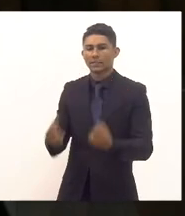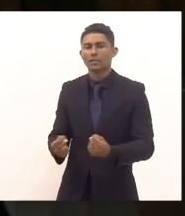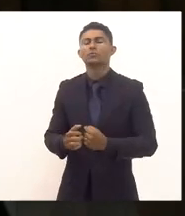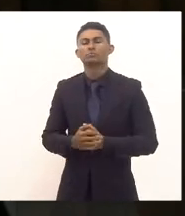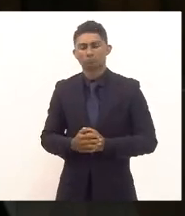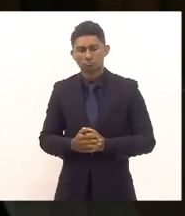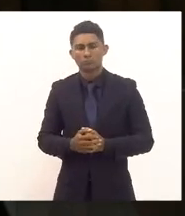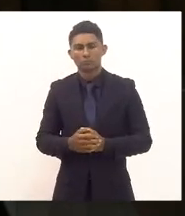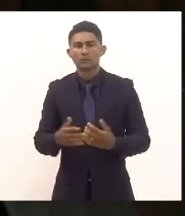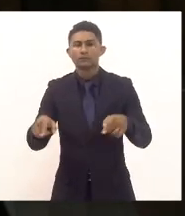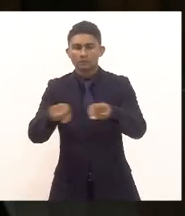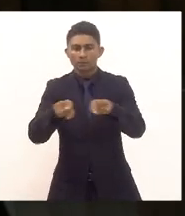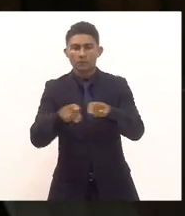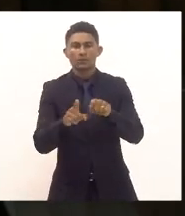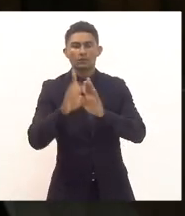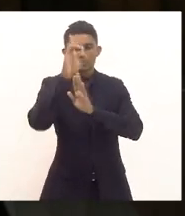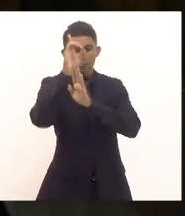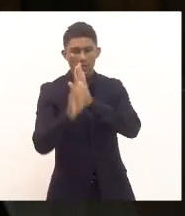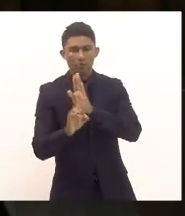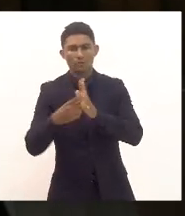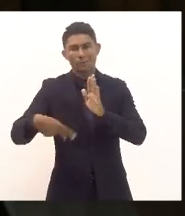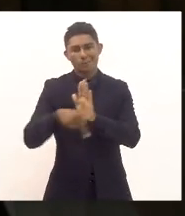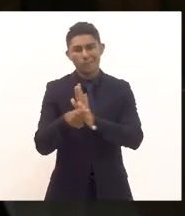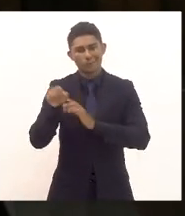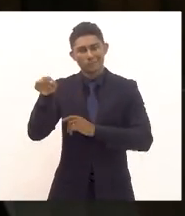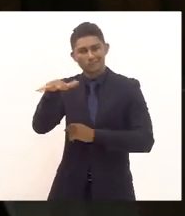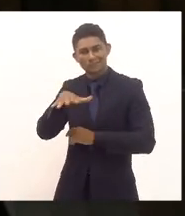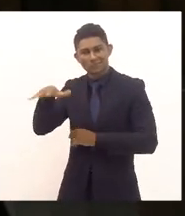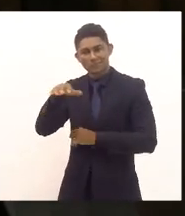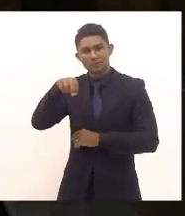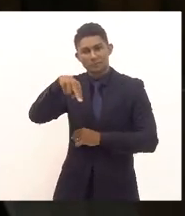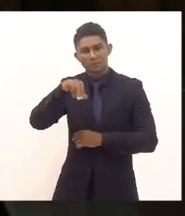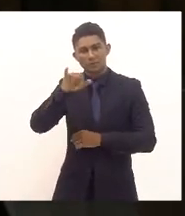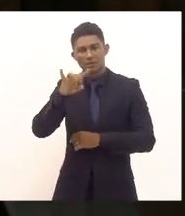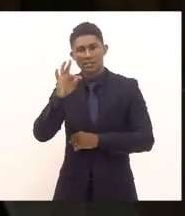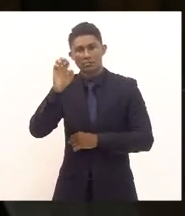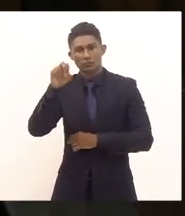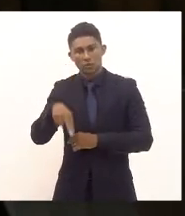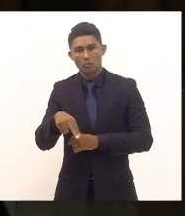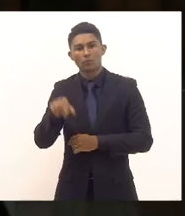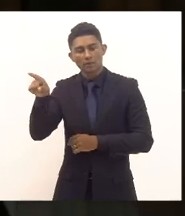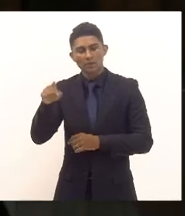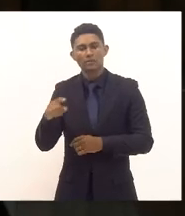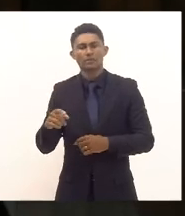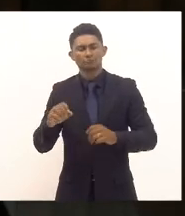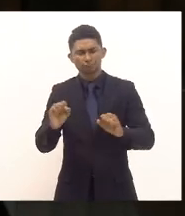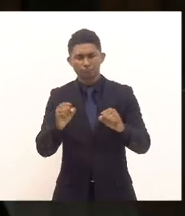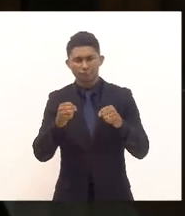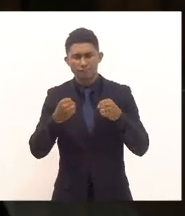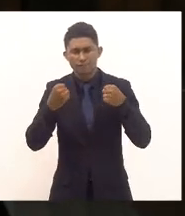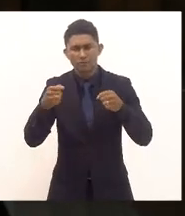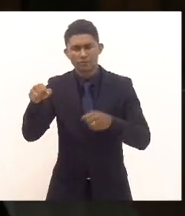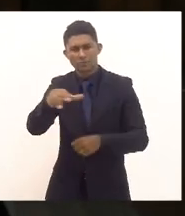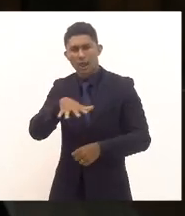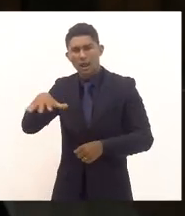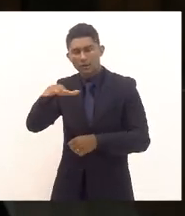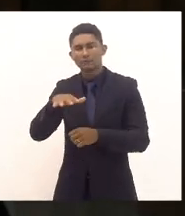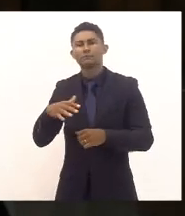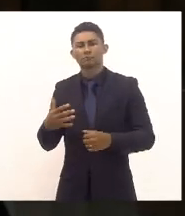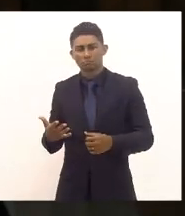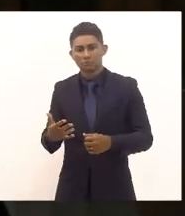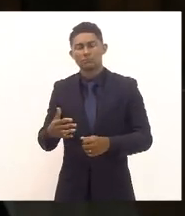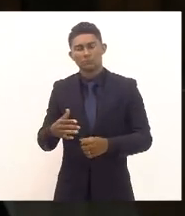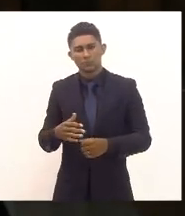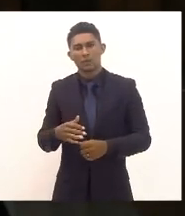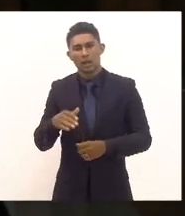assim como nosso diretor do interior do tô Nilton Junior que se dedica tanto a região do interior